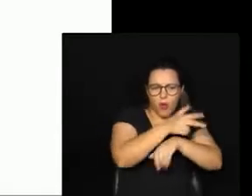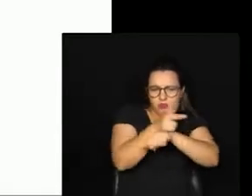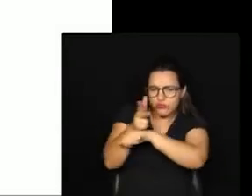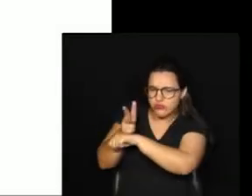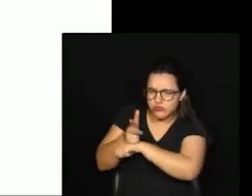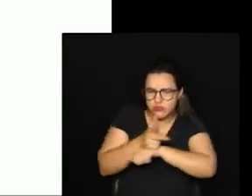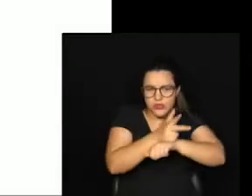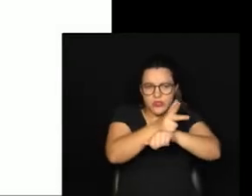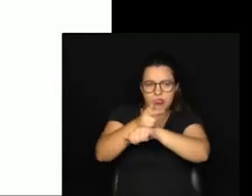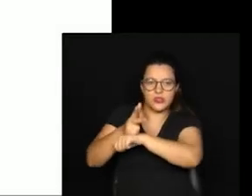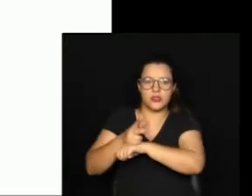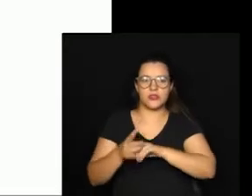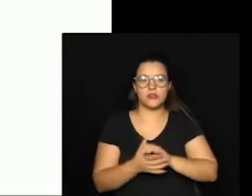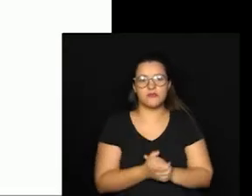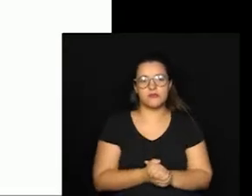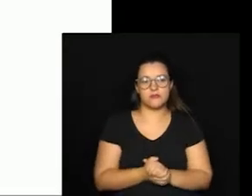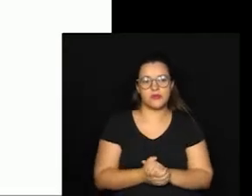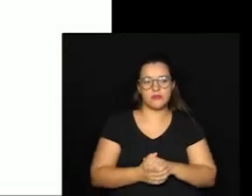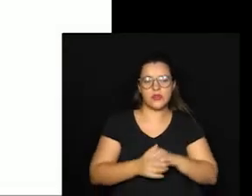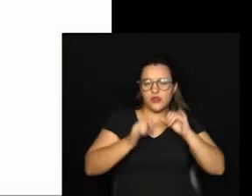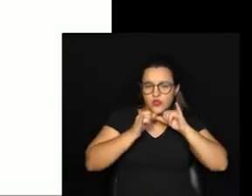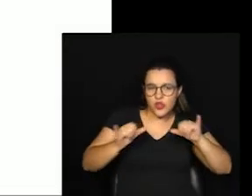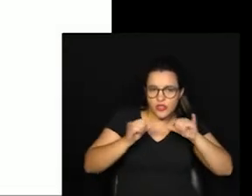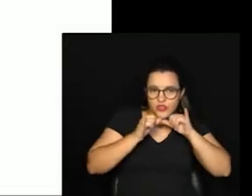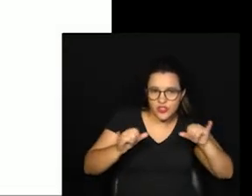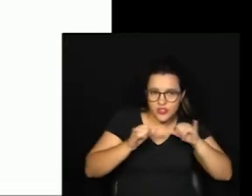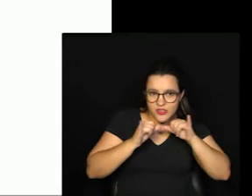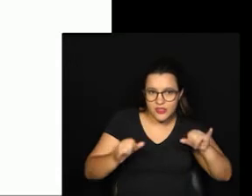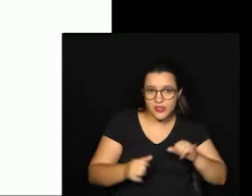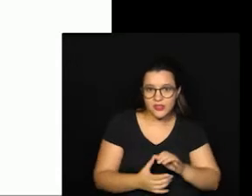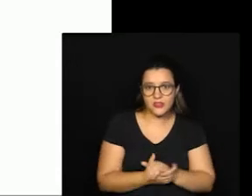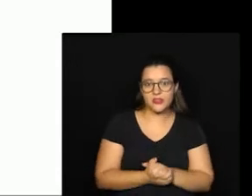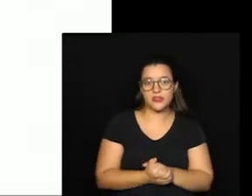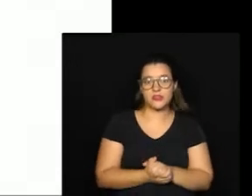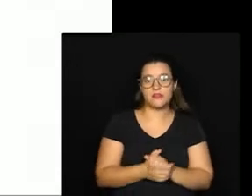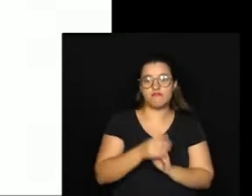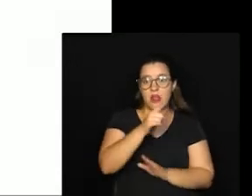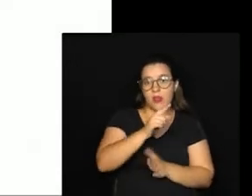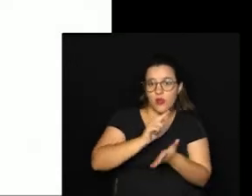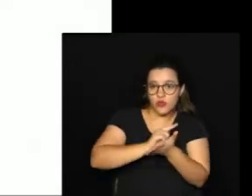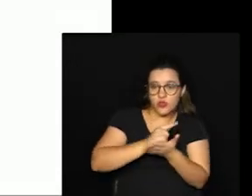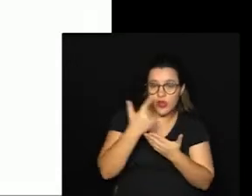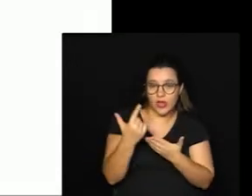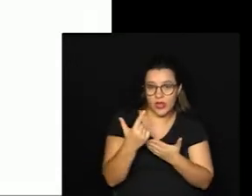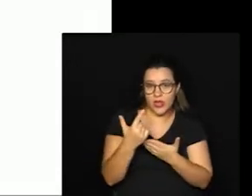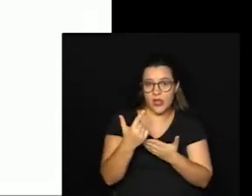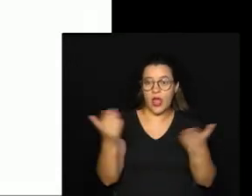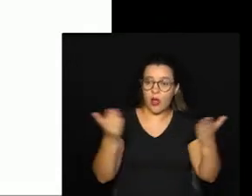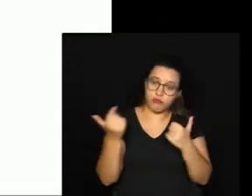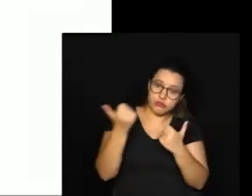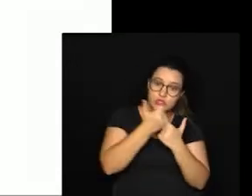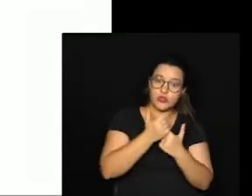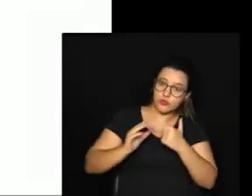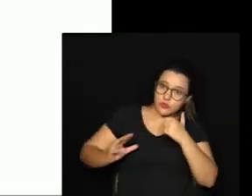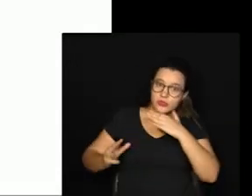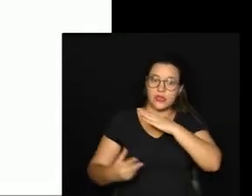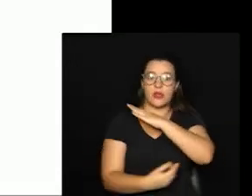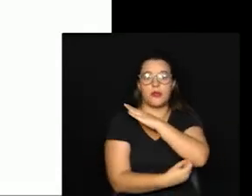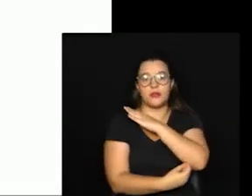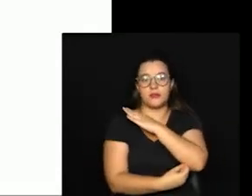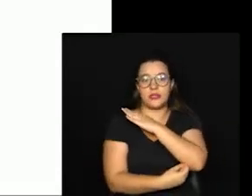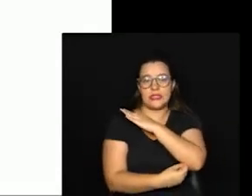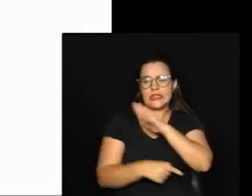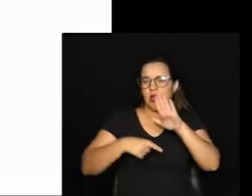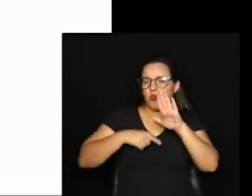rua, o Câmara Notícia, que antes da pandemia era o nosso telejornal e agora a gente tem o Câmara Total, e toda